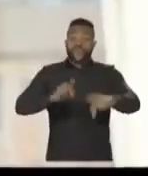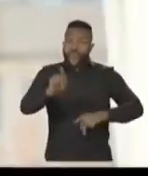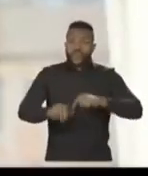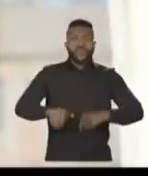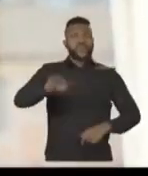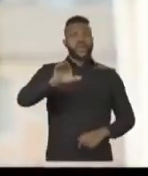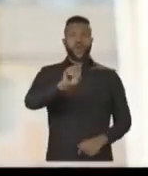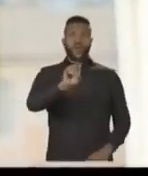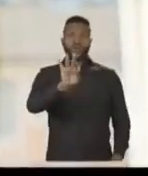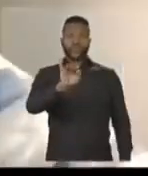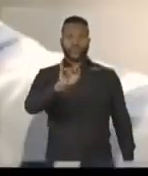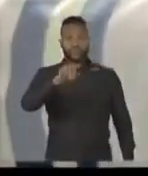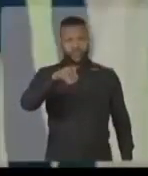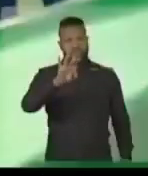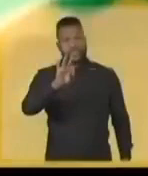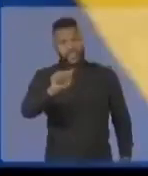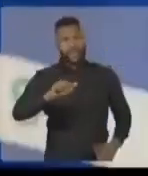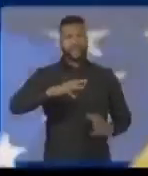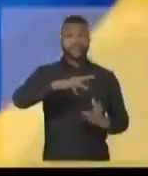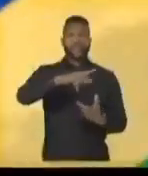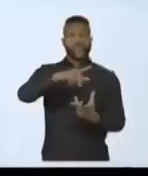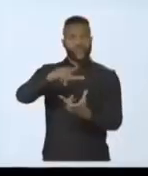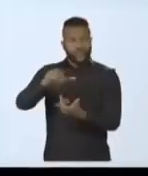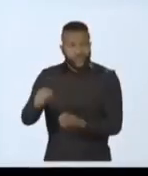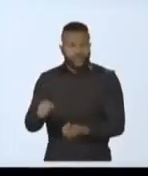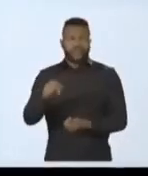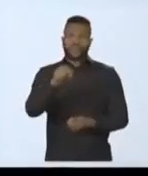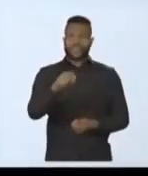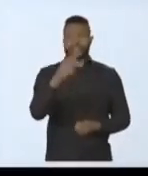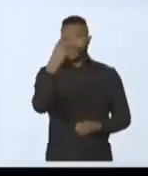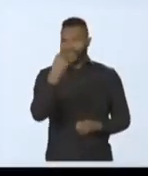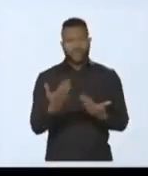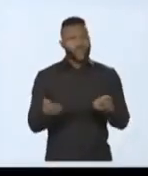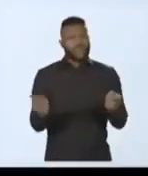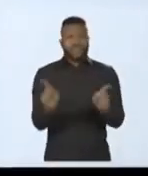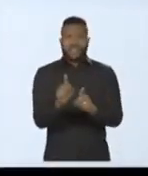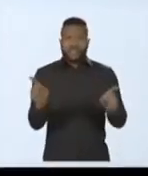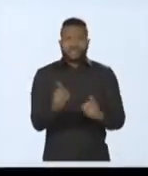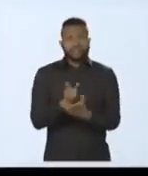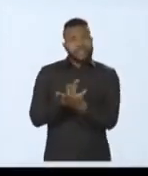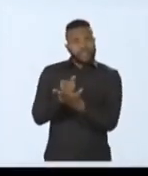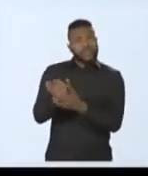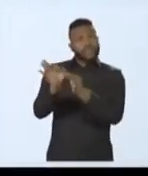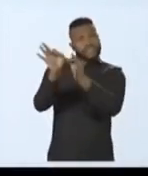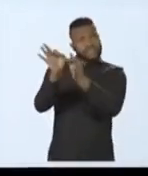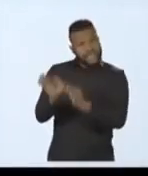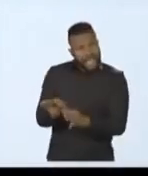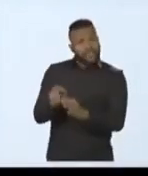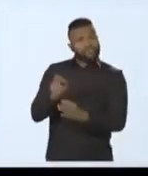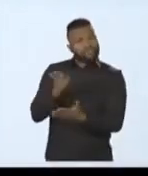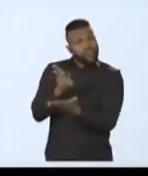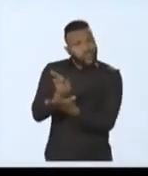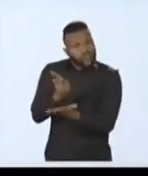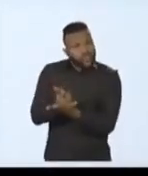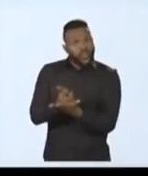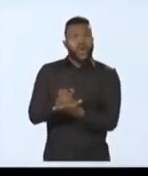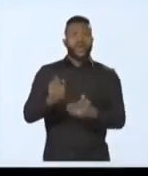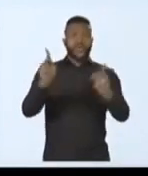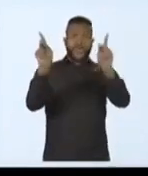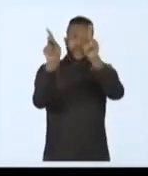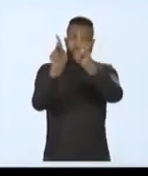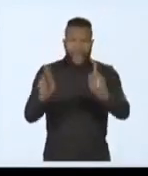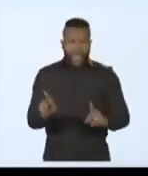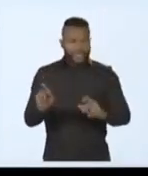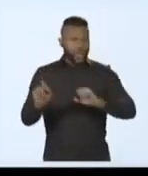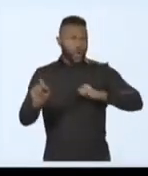considerado o povo mais otimista do mundo. Não se deixe enganar. Não troque um caminho certo pelo duvidoso. Não troque